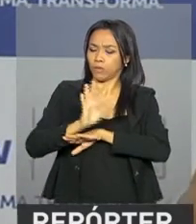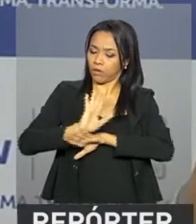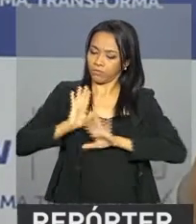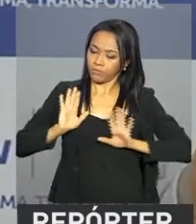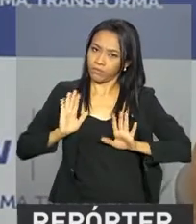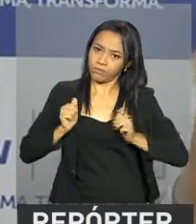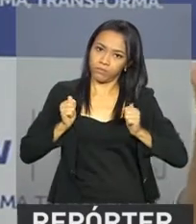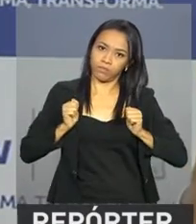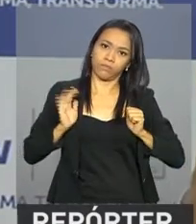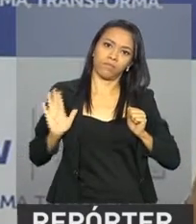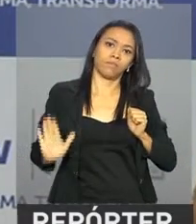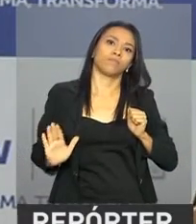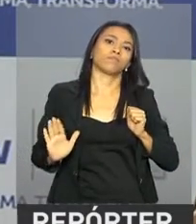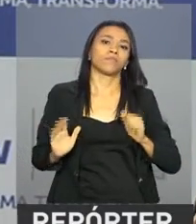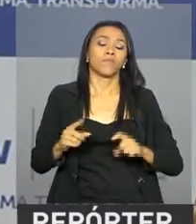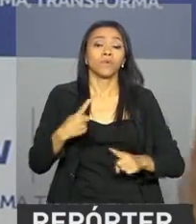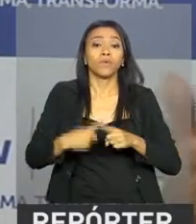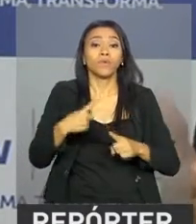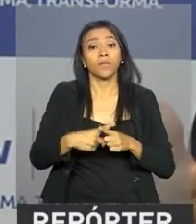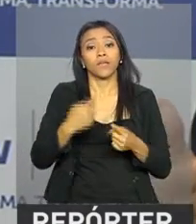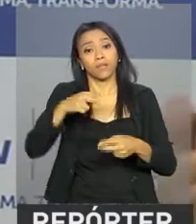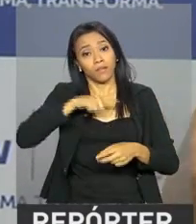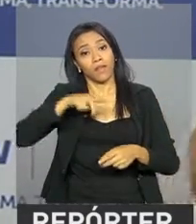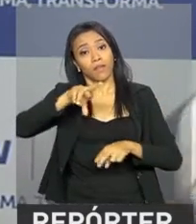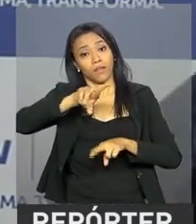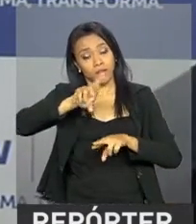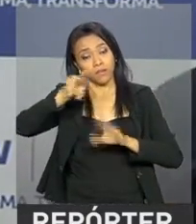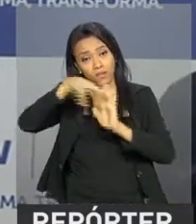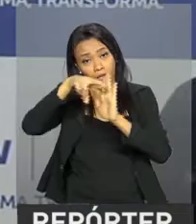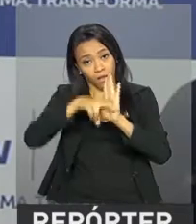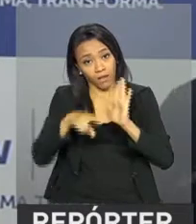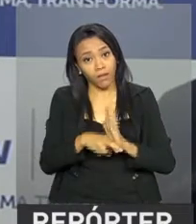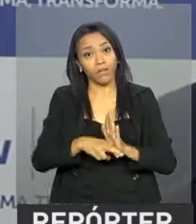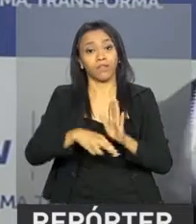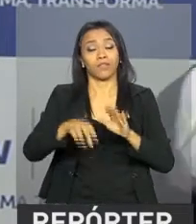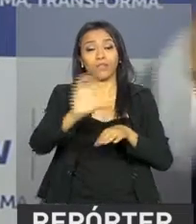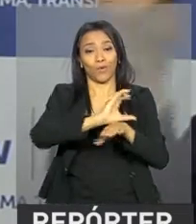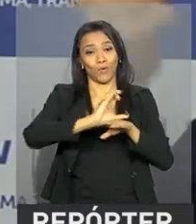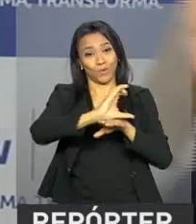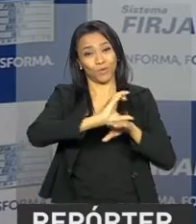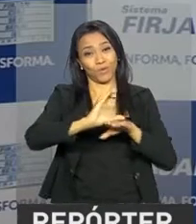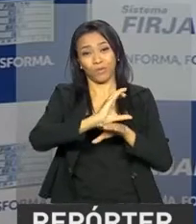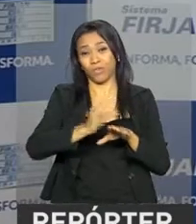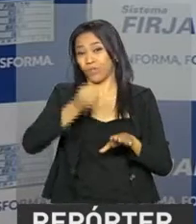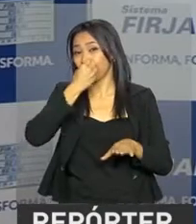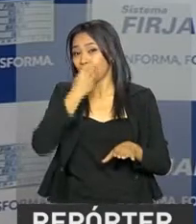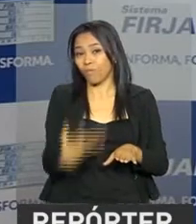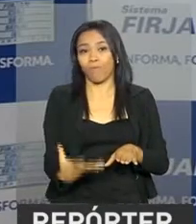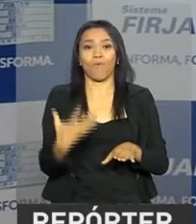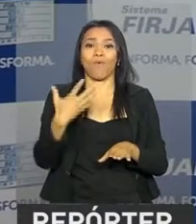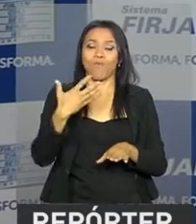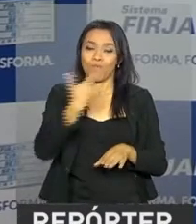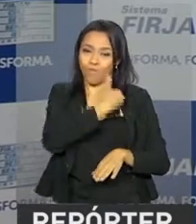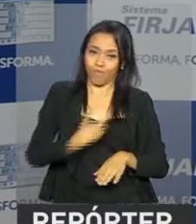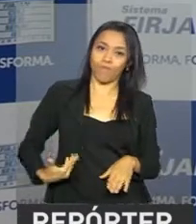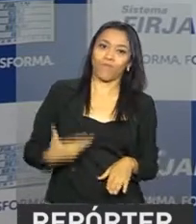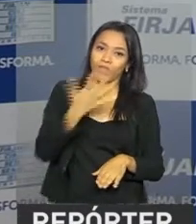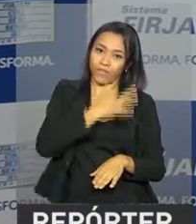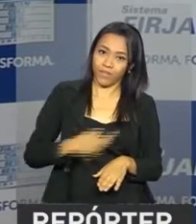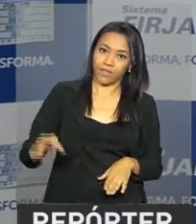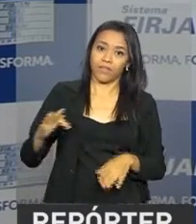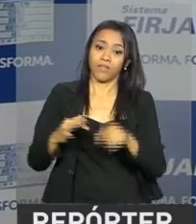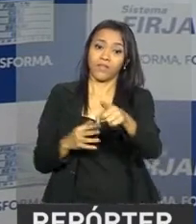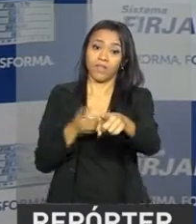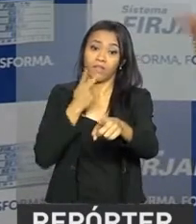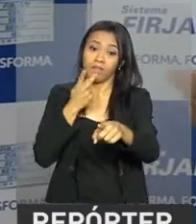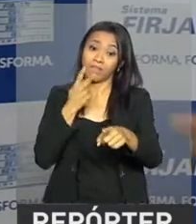além de dificuldades constitucionais, a medida poderia trazer resultados negativos. Os efeitos serão muito